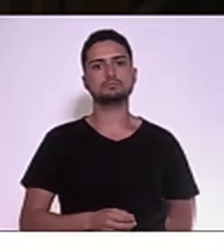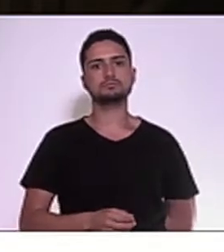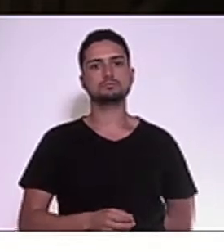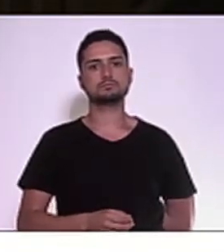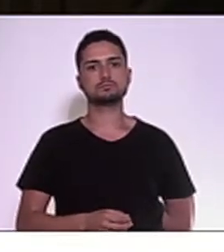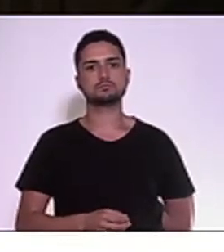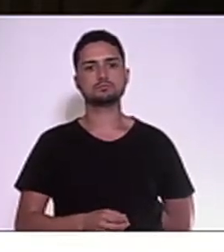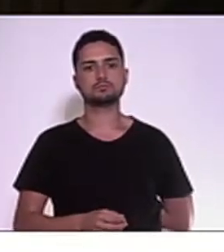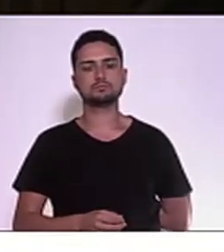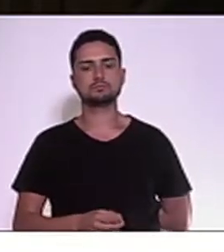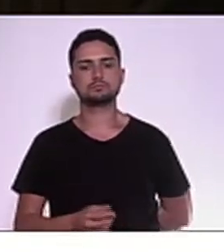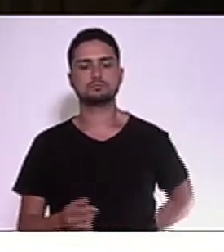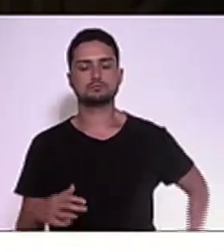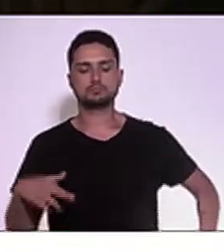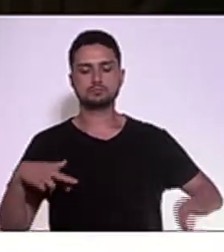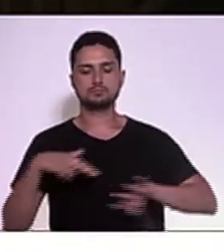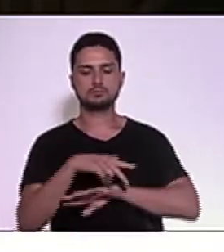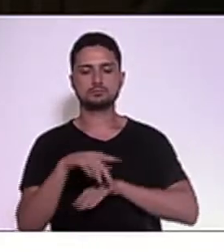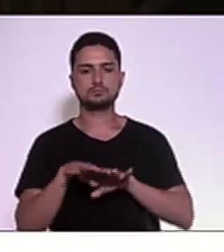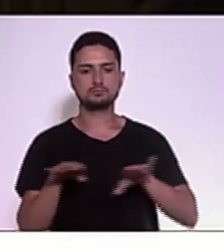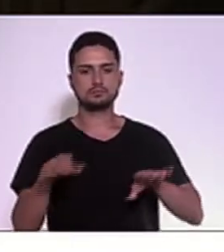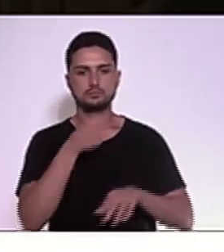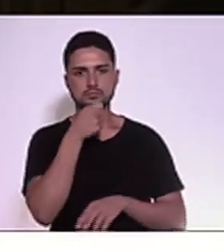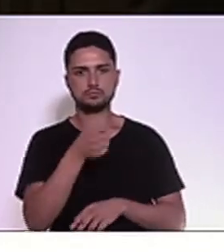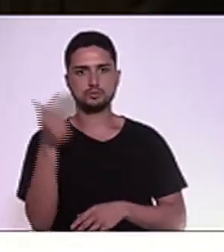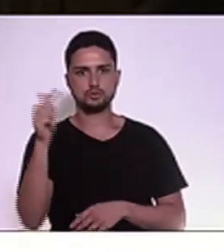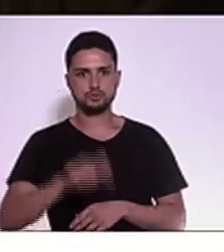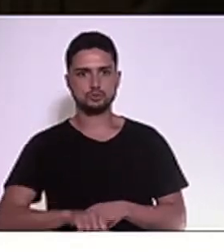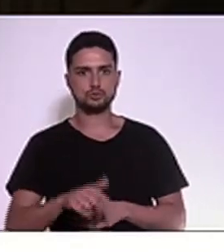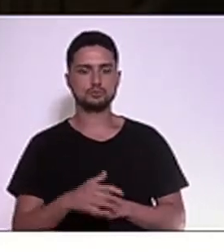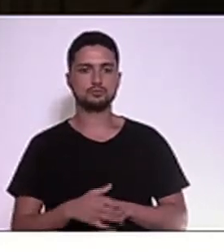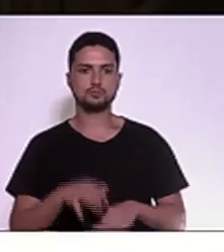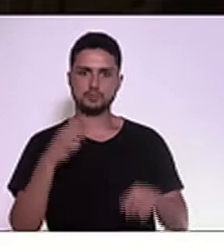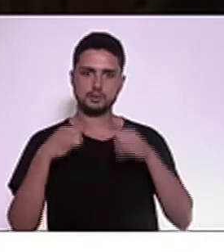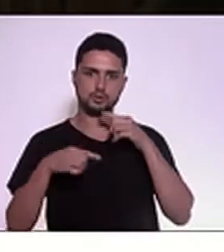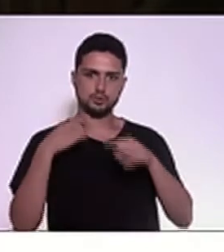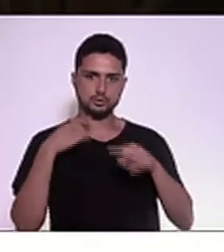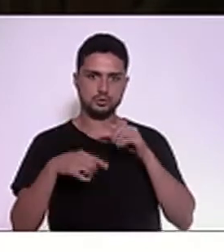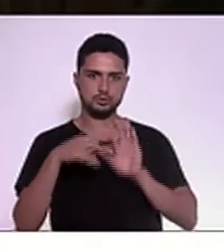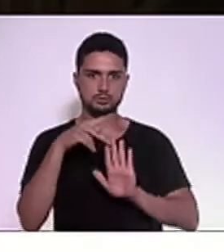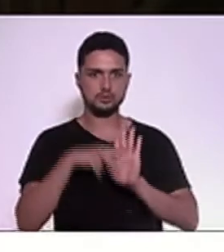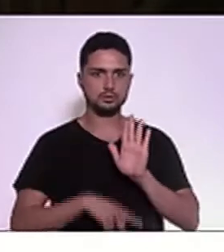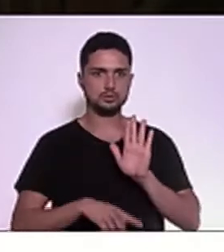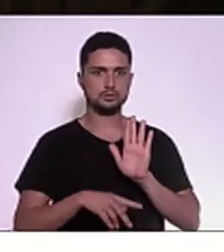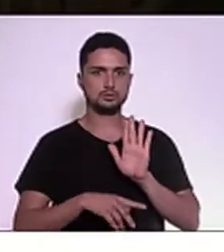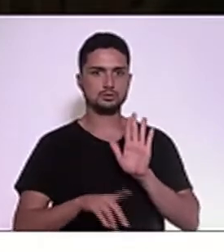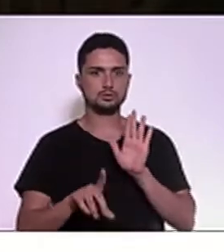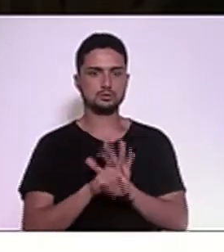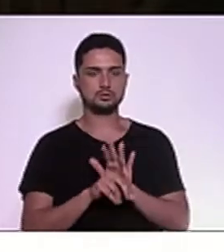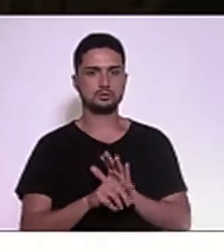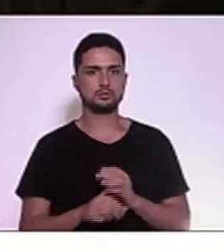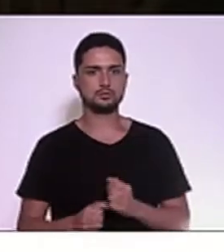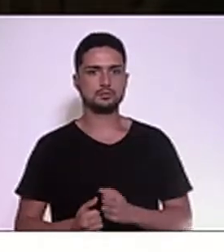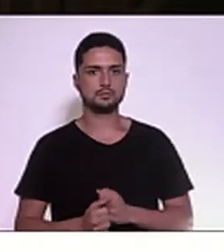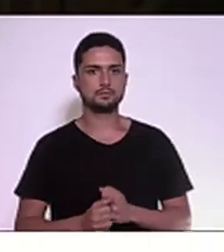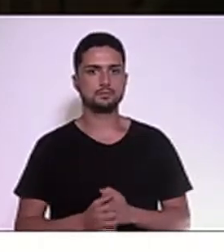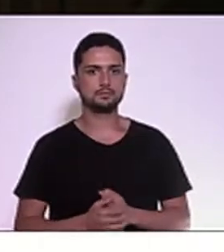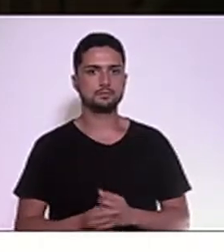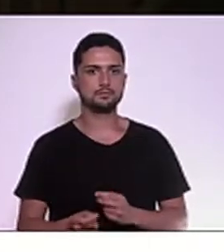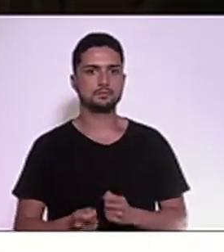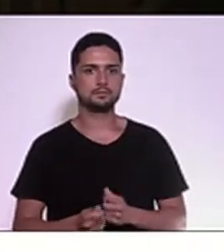volto à tribuna para discutir o projeto de lei